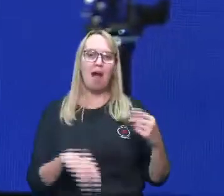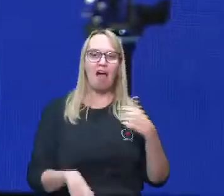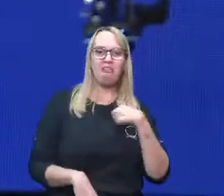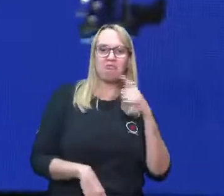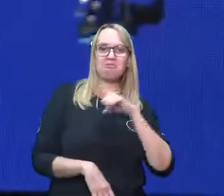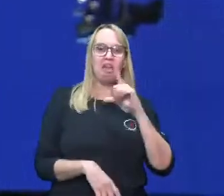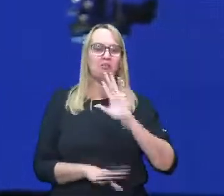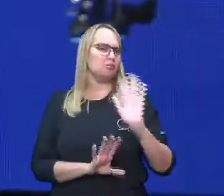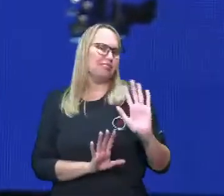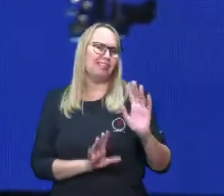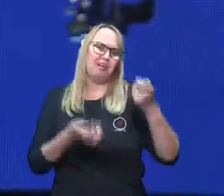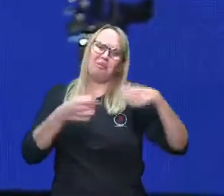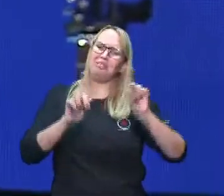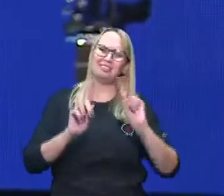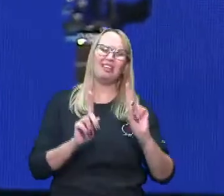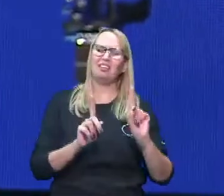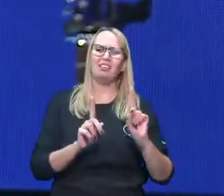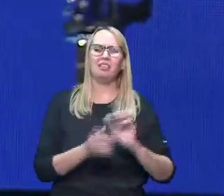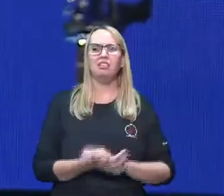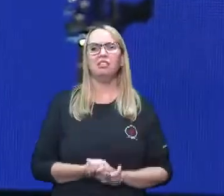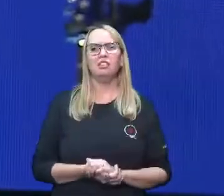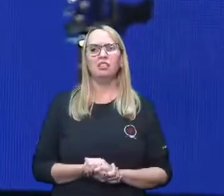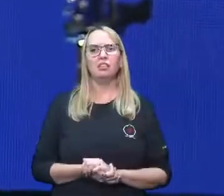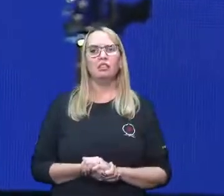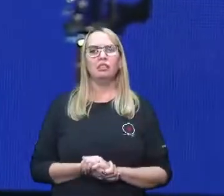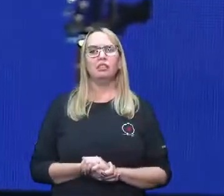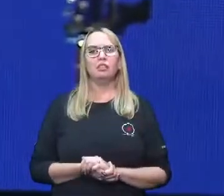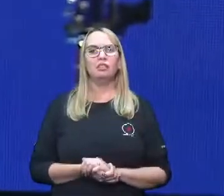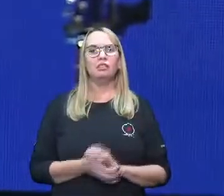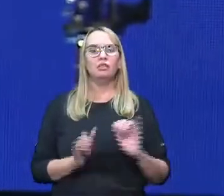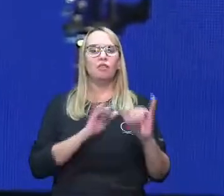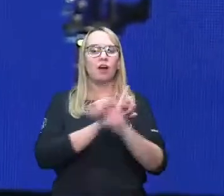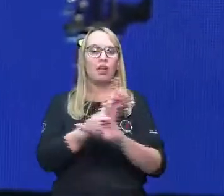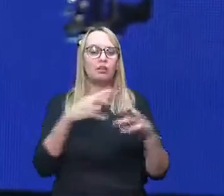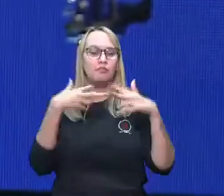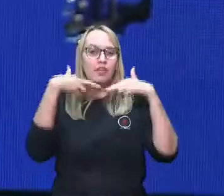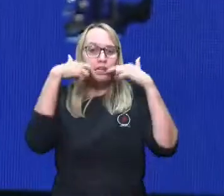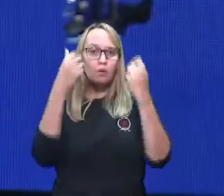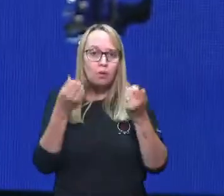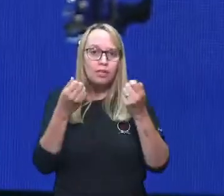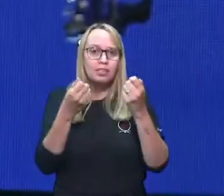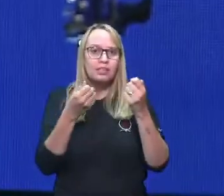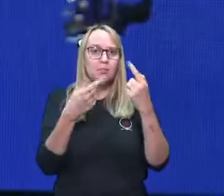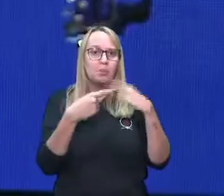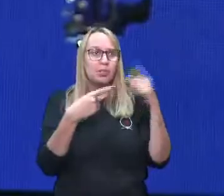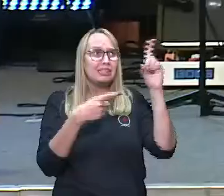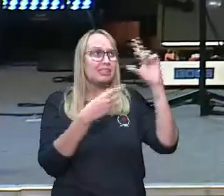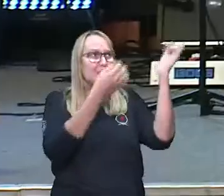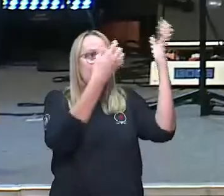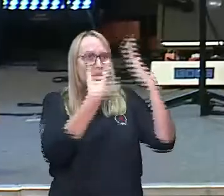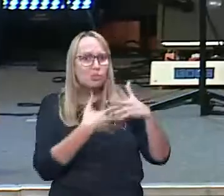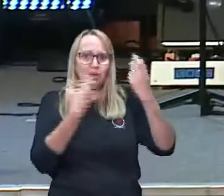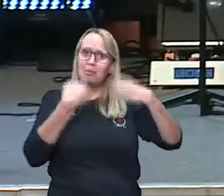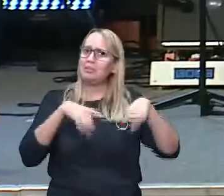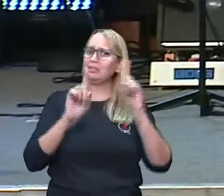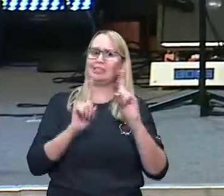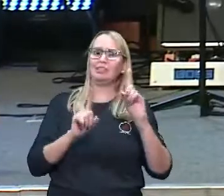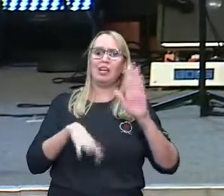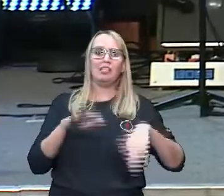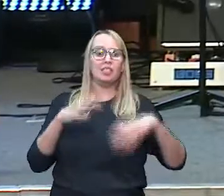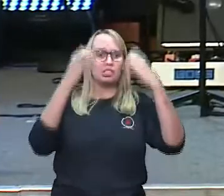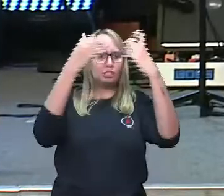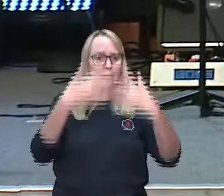não amigo, você não precisa, o que eu estou querendo dizer é, não tenha vergonha da bênção de Deus. Mesmo que você não saiba